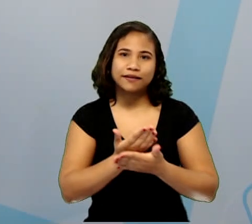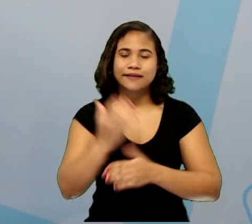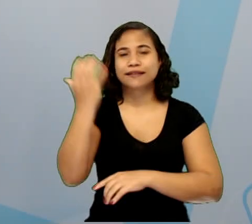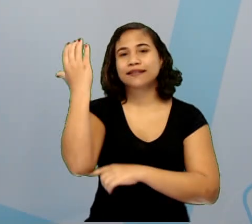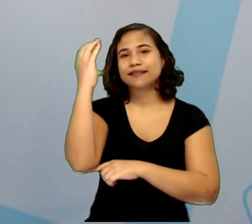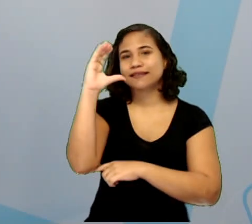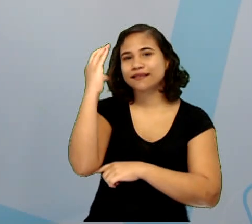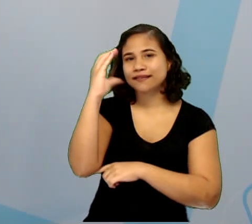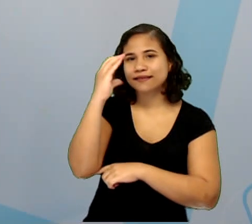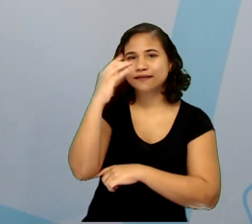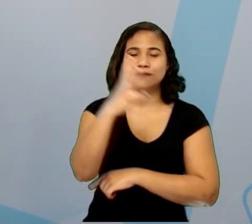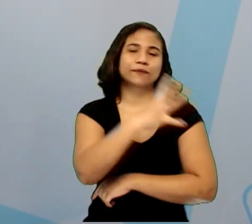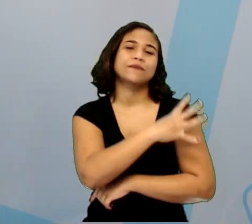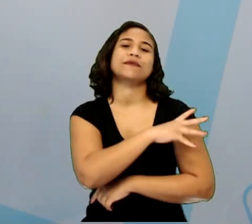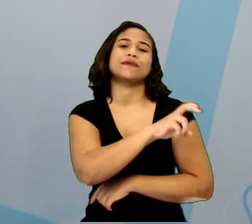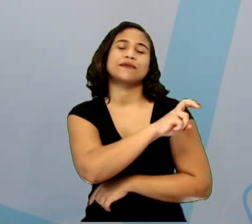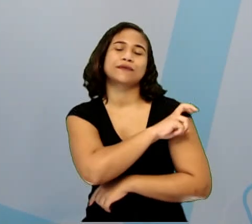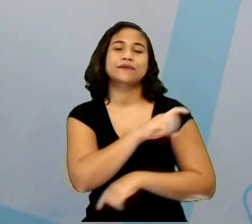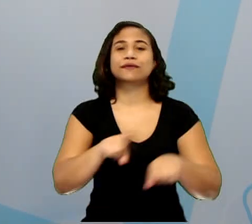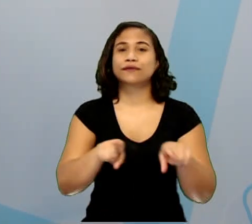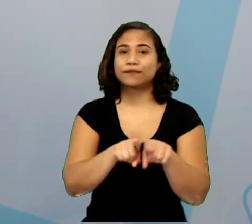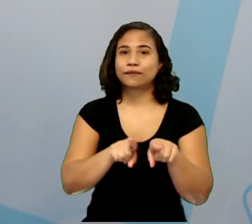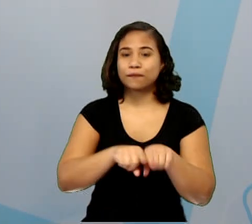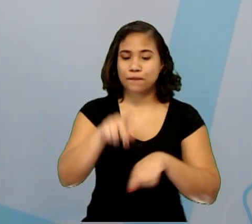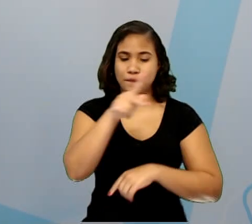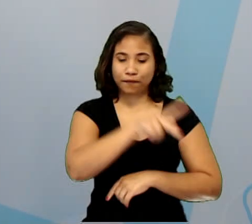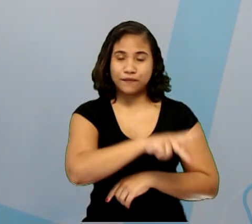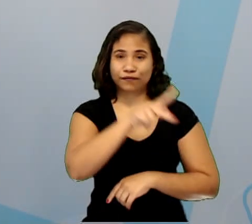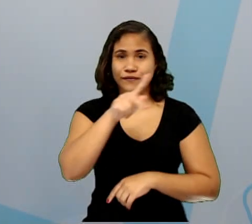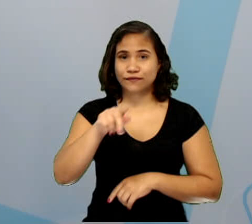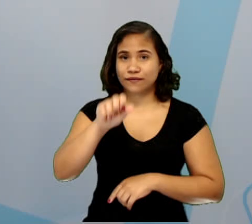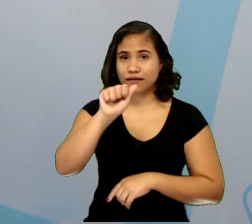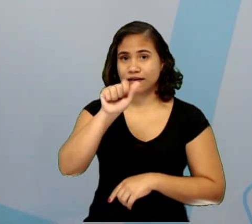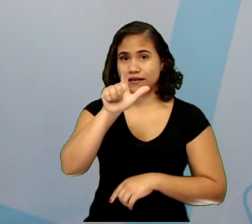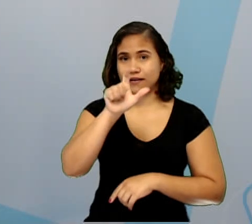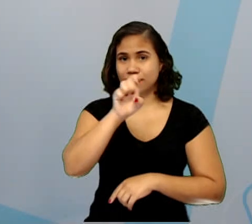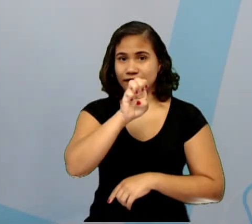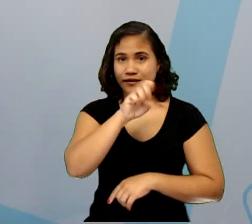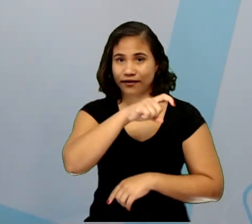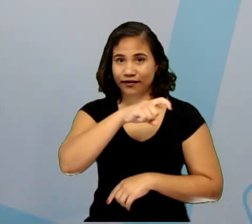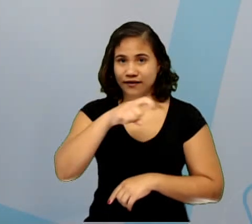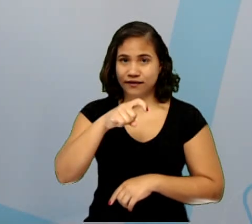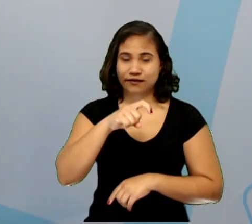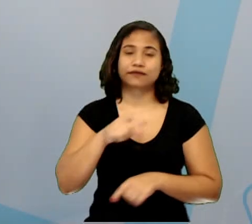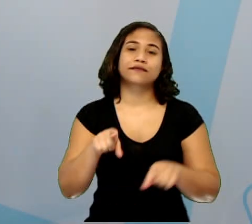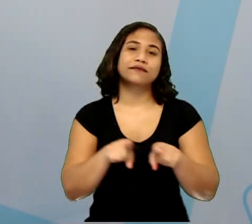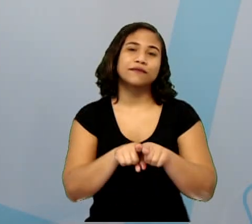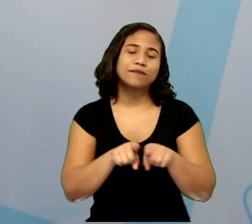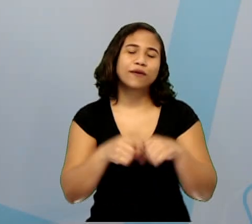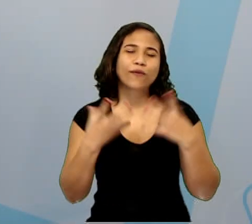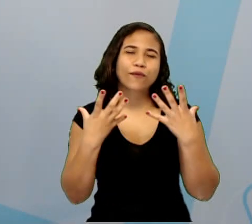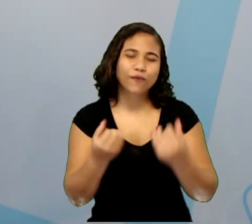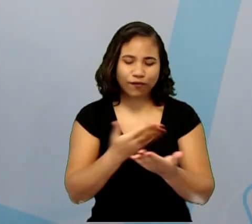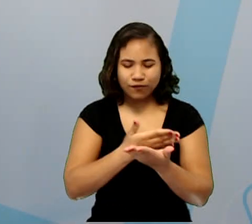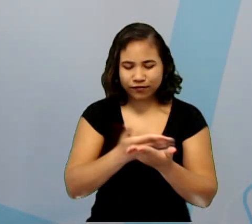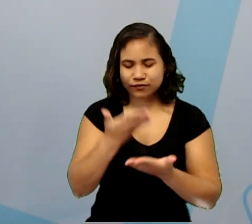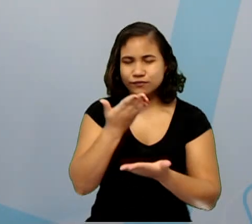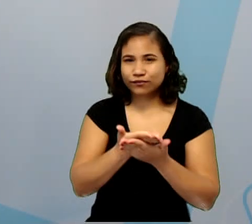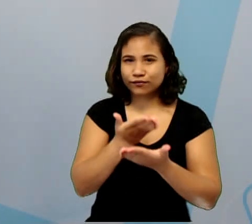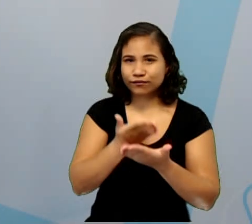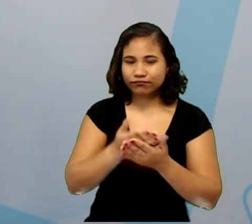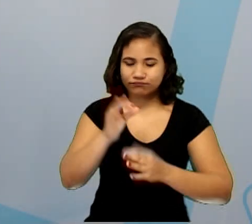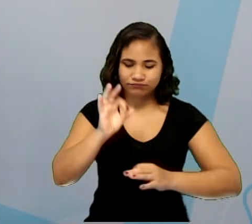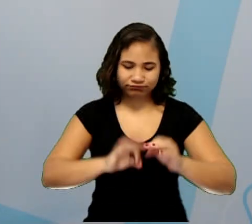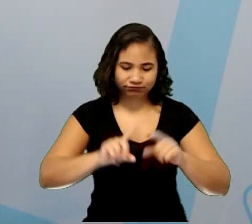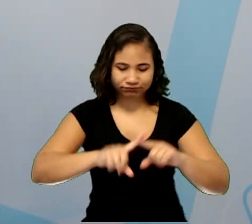para os quartos e quintos anos. Professor Alex de Souza, vamos estudar? Prepara aí o teu material,